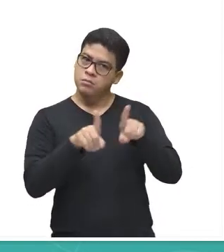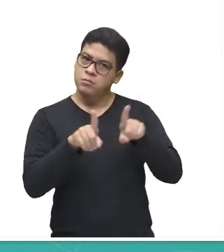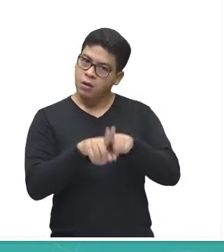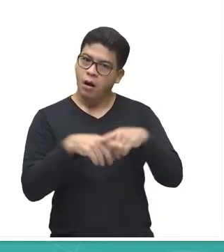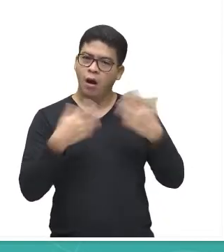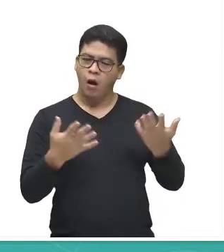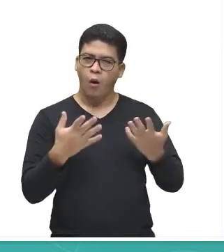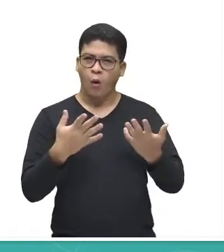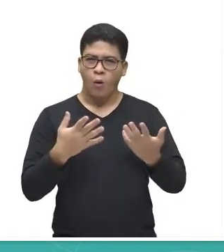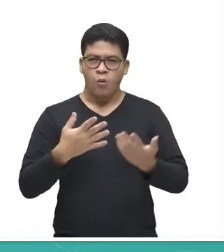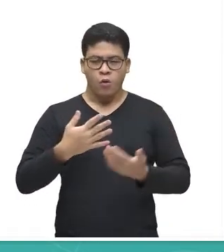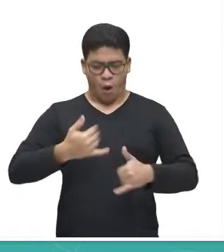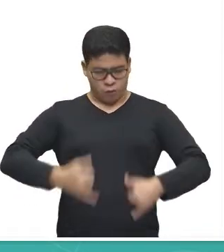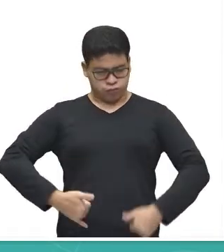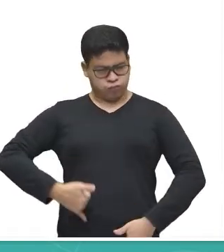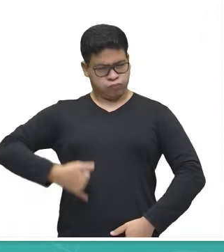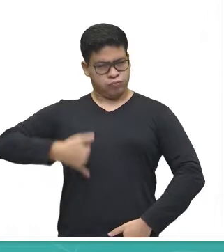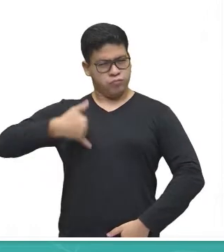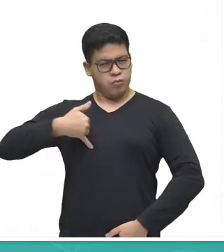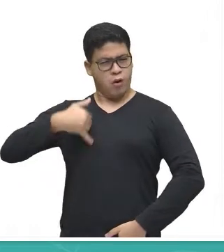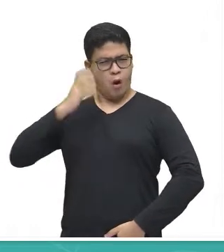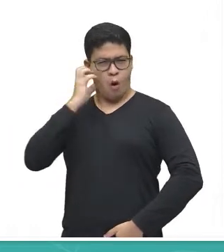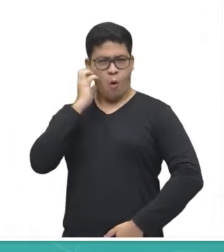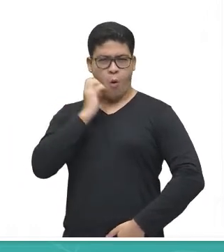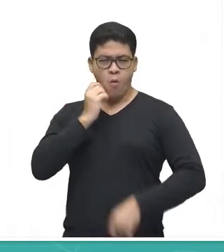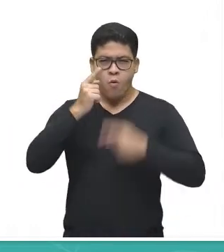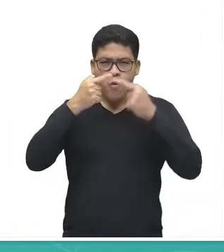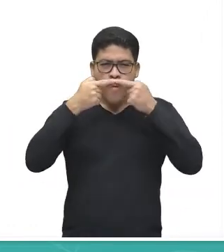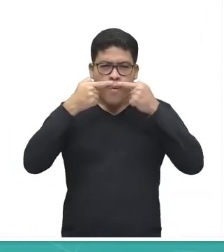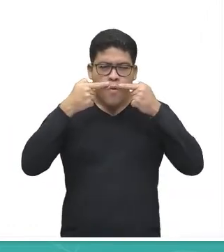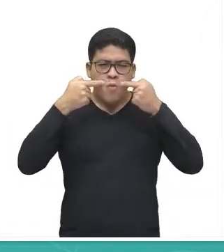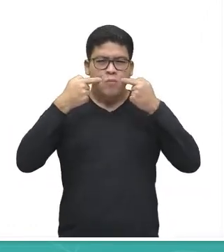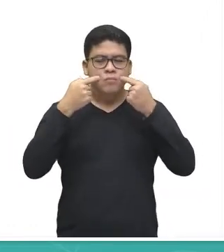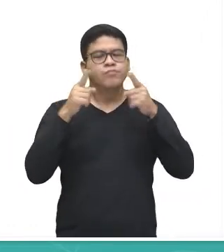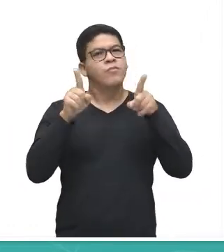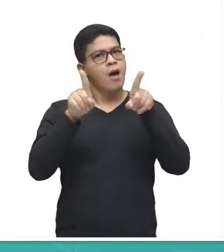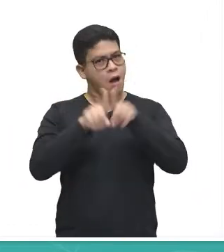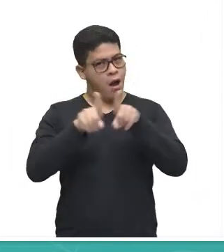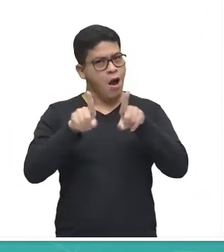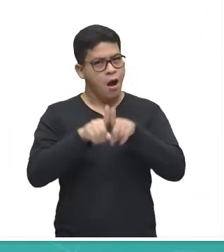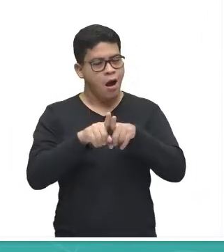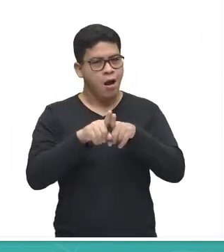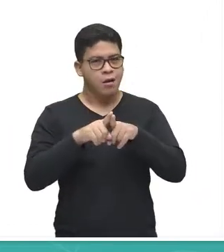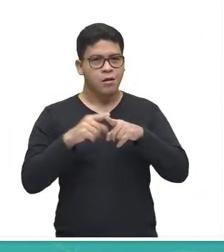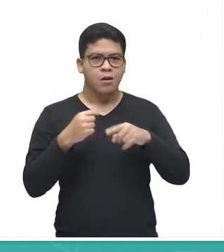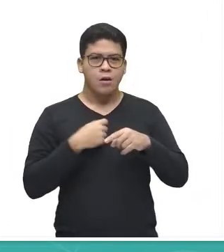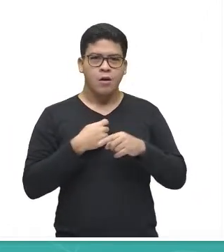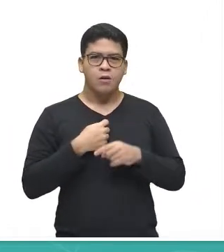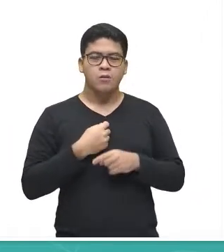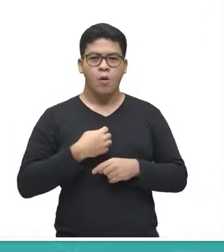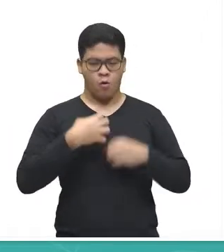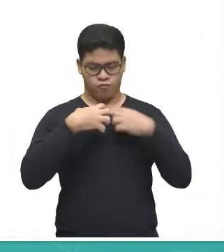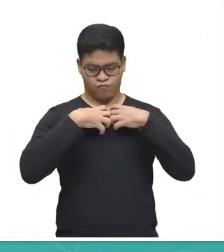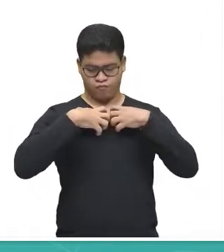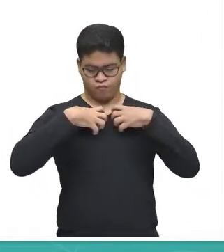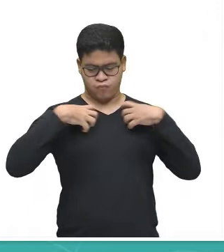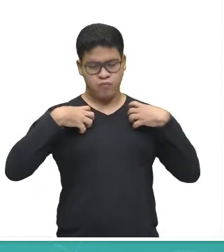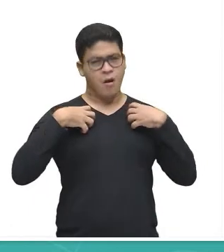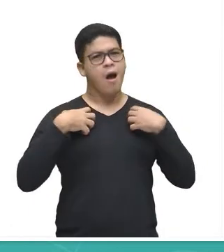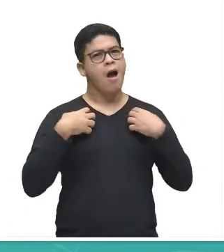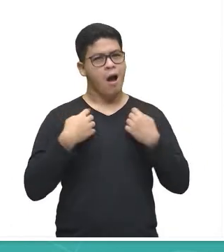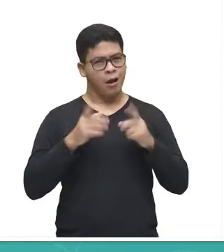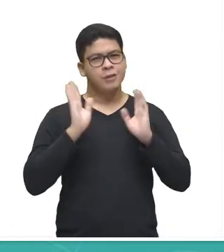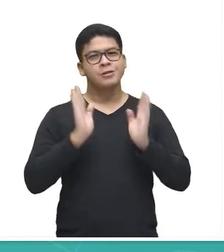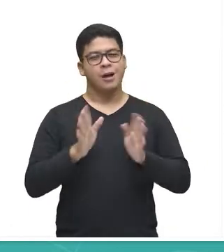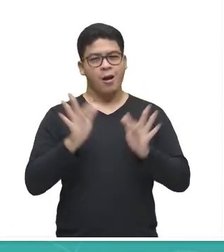orgulho. O menino começa a ter barba, a ter bigode, né, crescer os pelos no peito, ele já fica todo